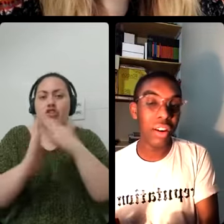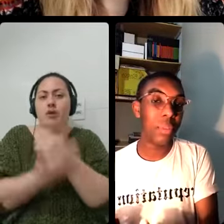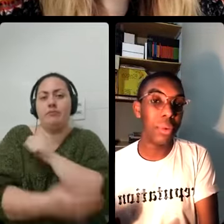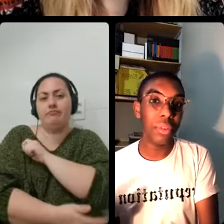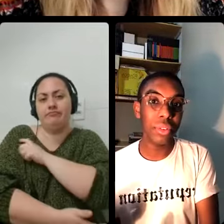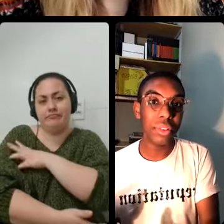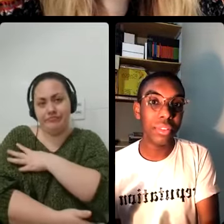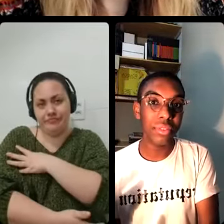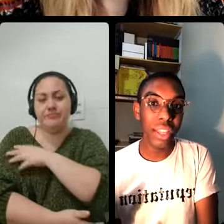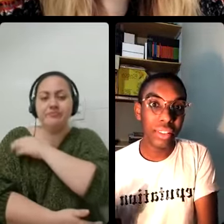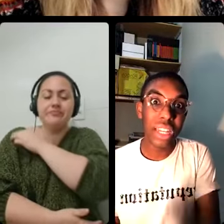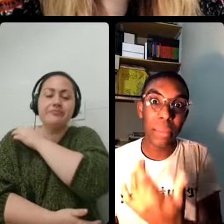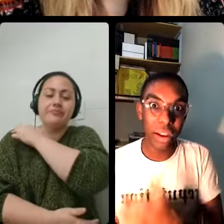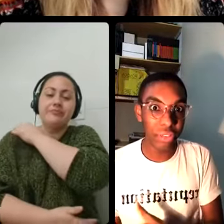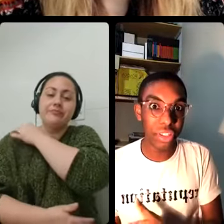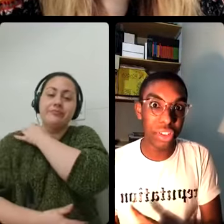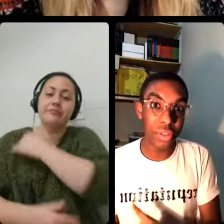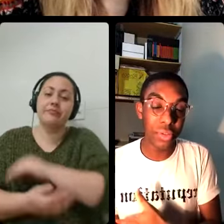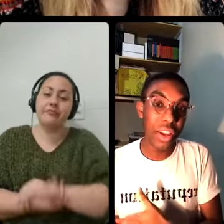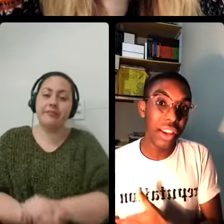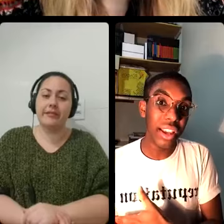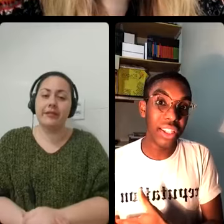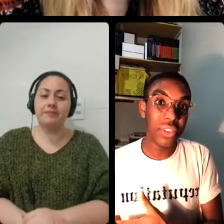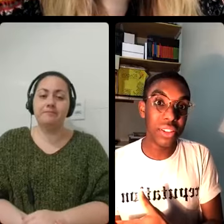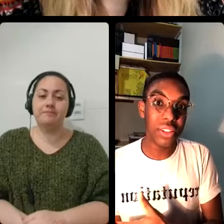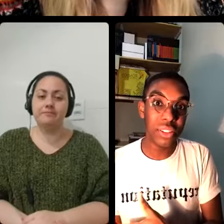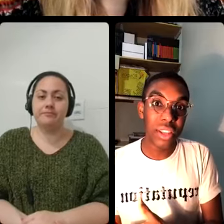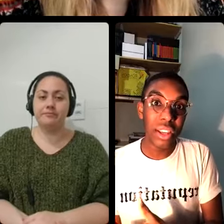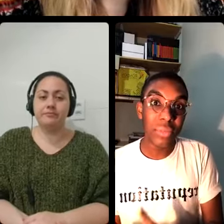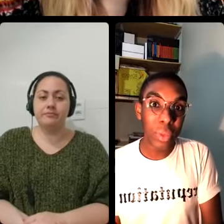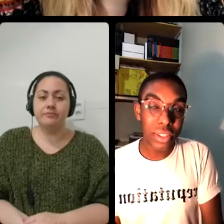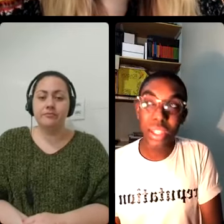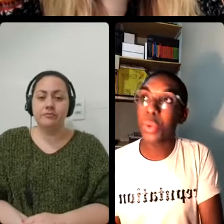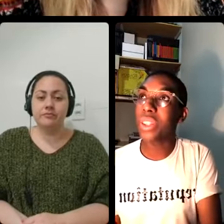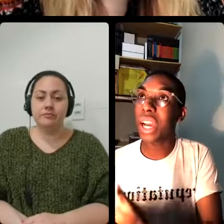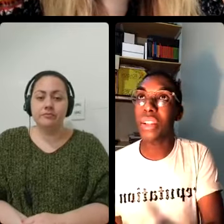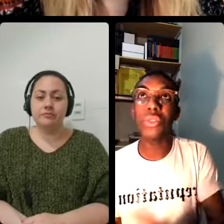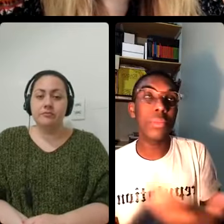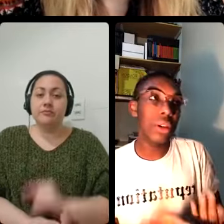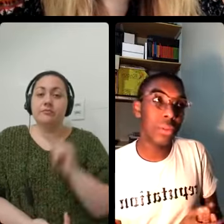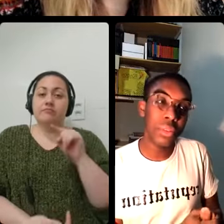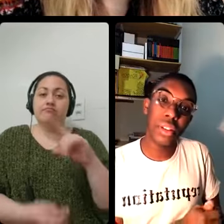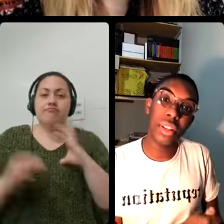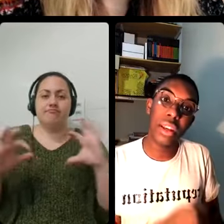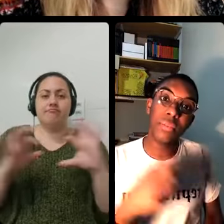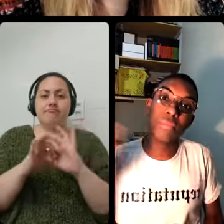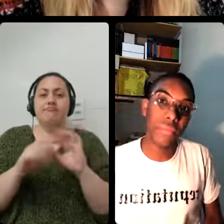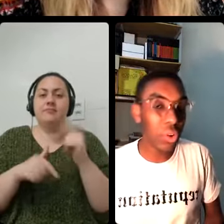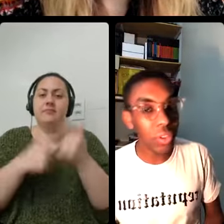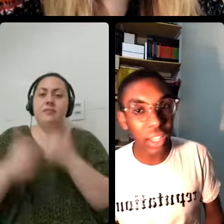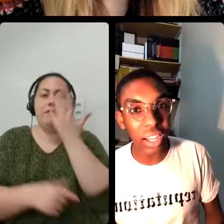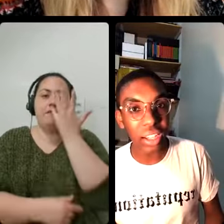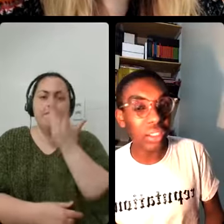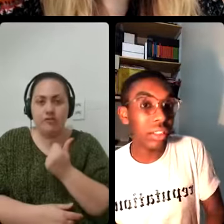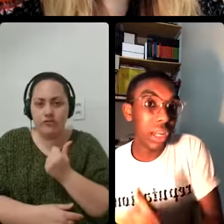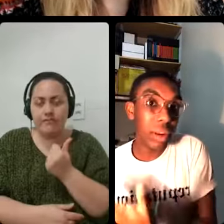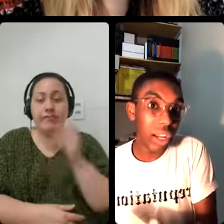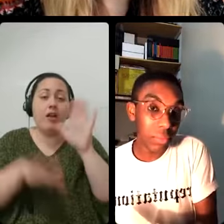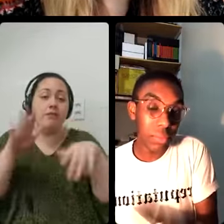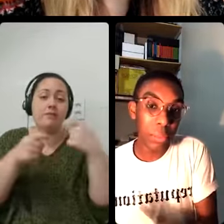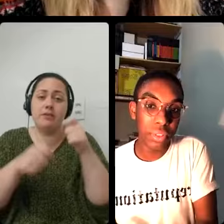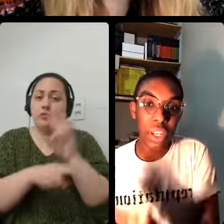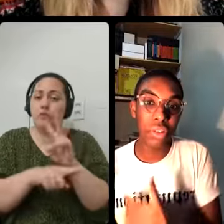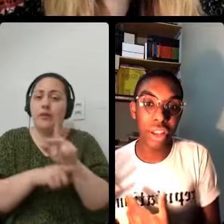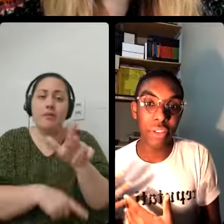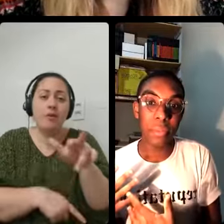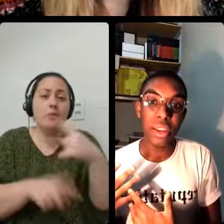falei agora há pouco, né? Trabalho infantil, às vezes precisa cuidar do irmão, precisa cuidar e trabalhar